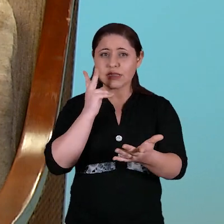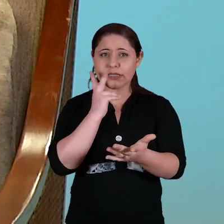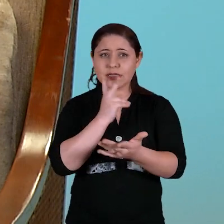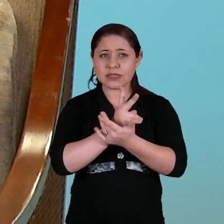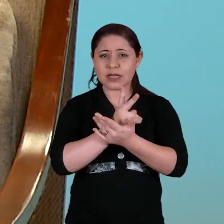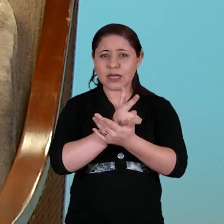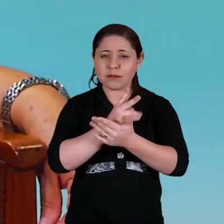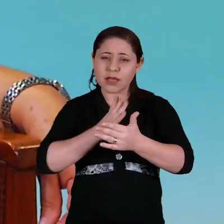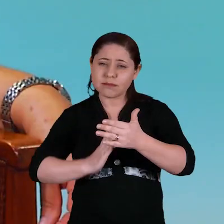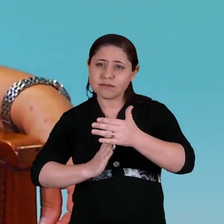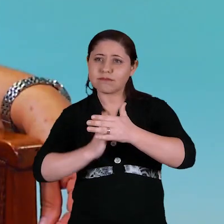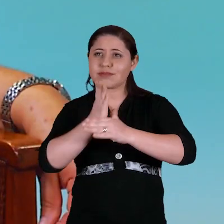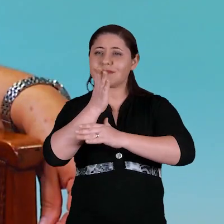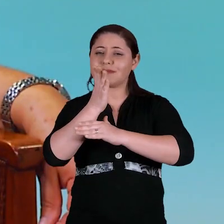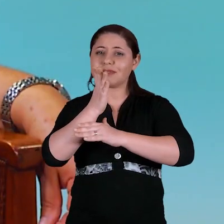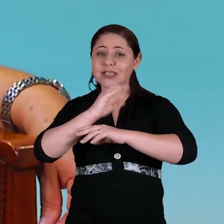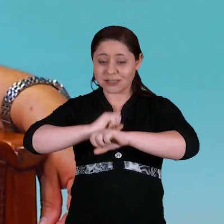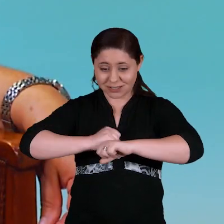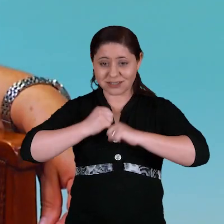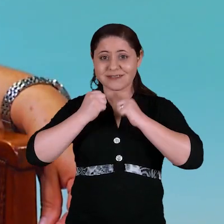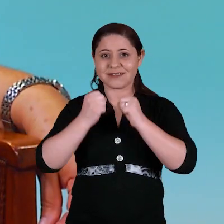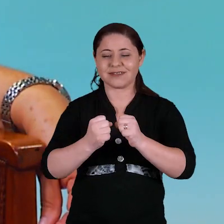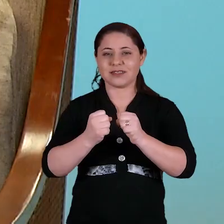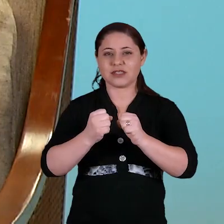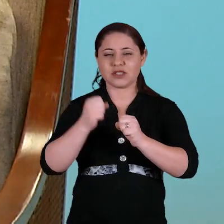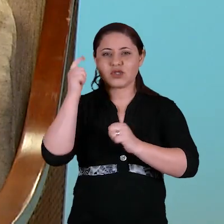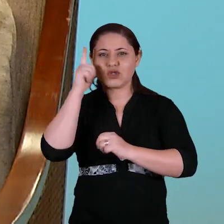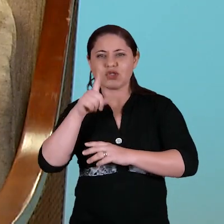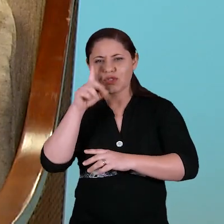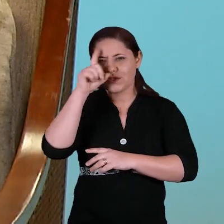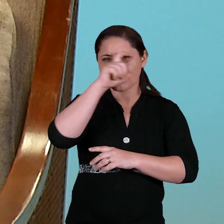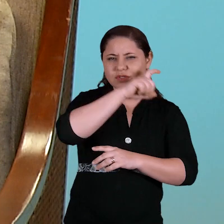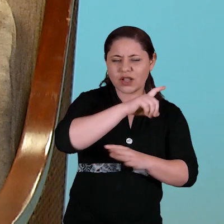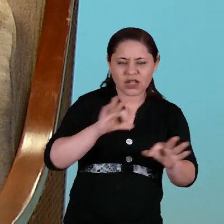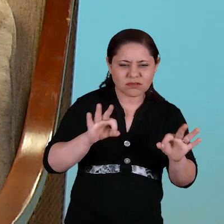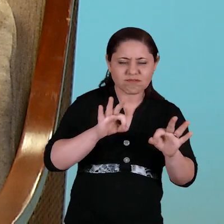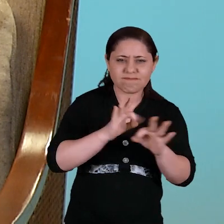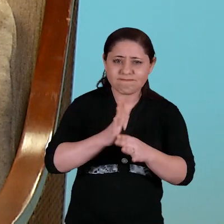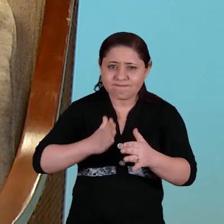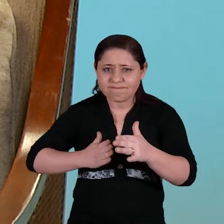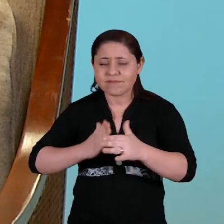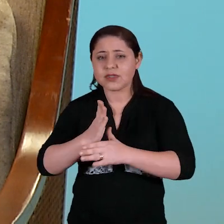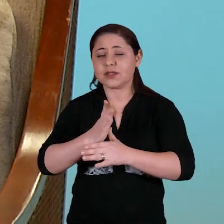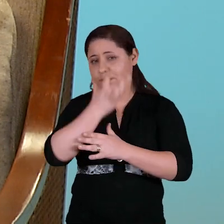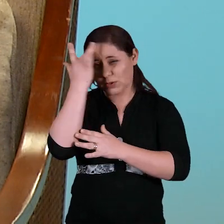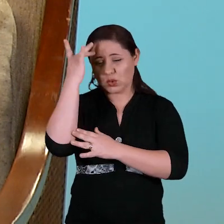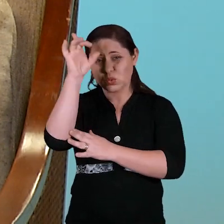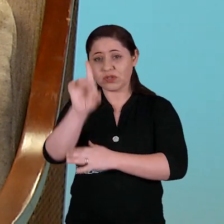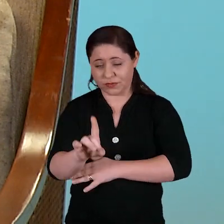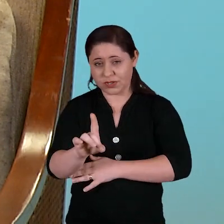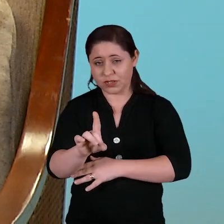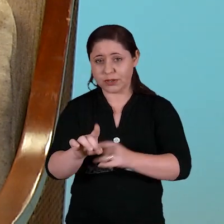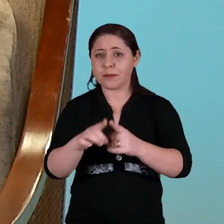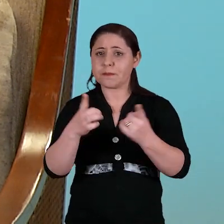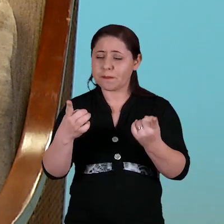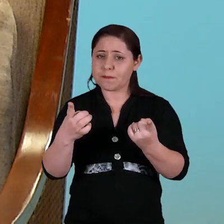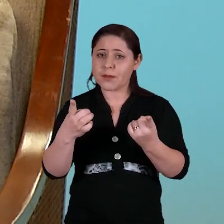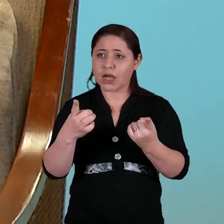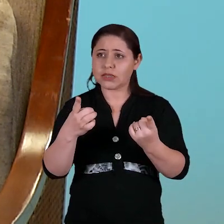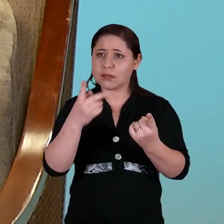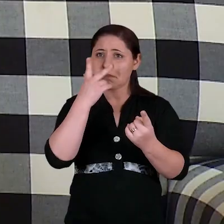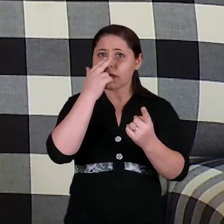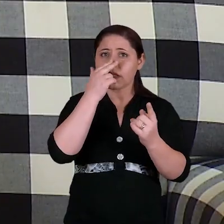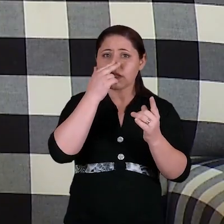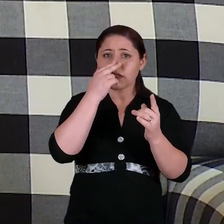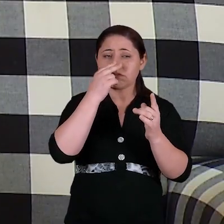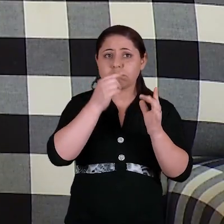da superação, das próprias dificuldades, né? E de pessoas que, apesar de ter uma deficiência, tornam-se destaque